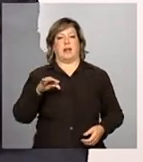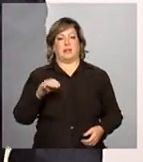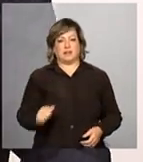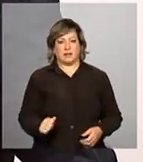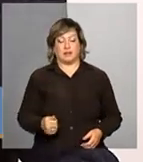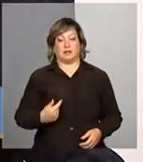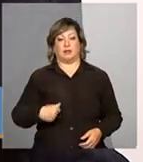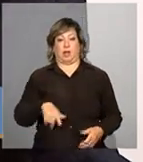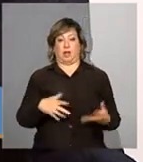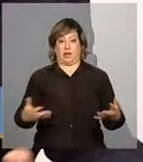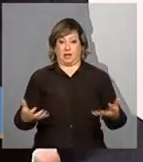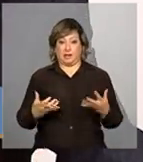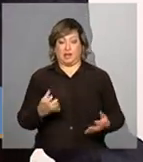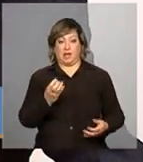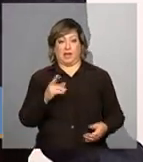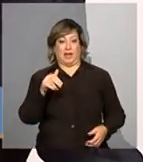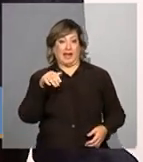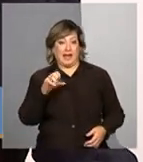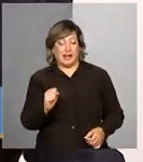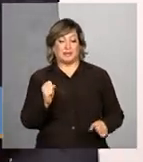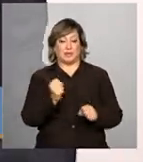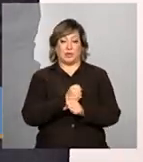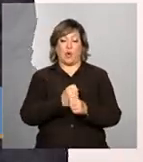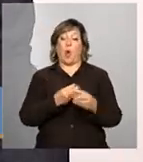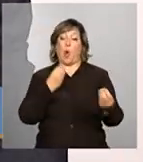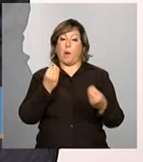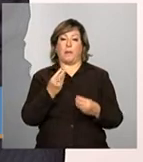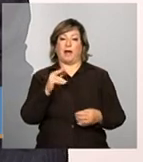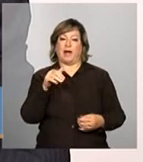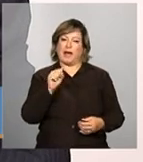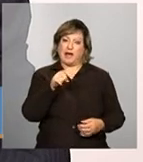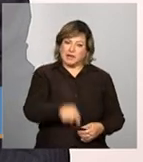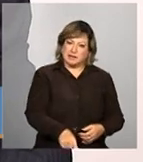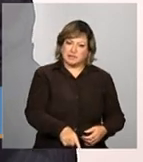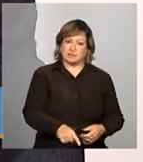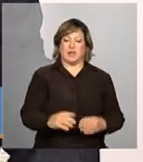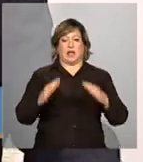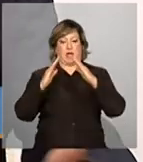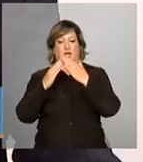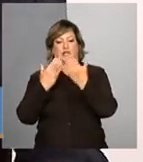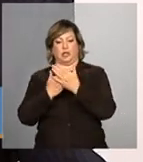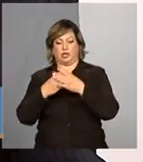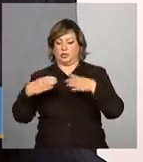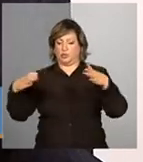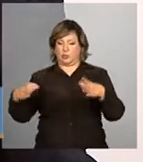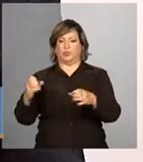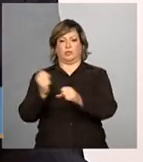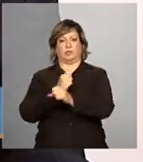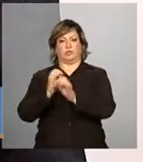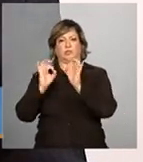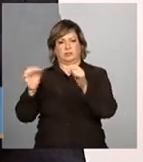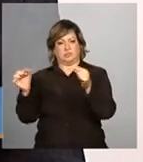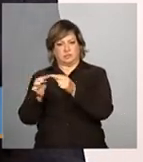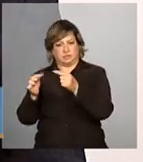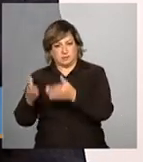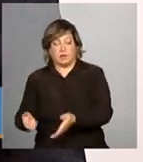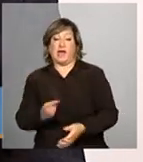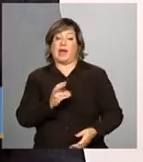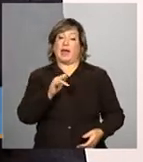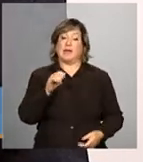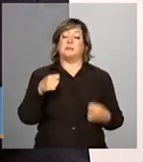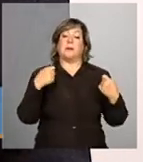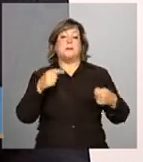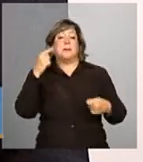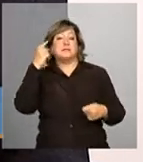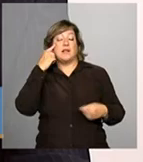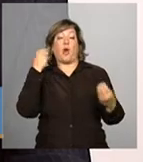estamos dizendo nós queremos traz que serão construídos como Cras assim como ter uma escola que a escola no município assim como tem um pouco de saúde o caixa que ser pensado na